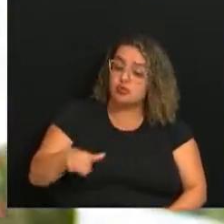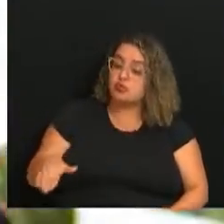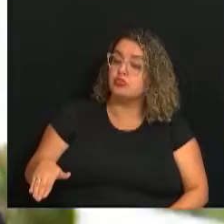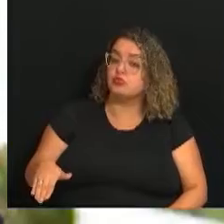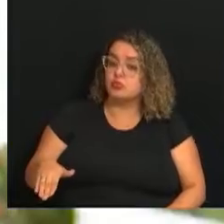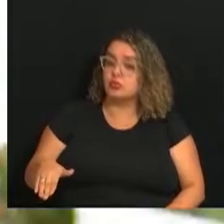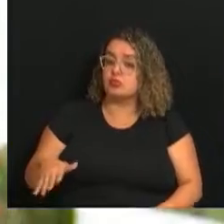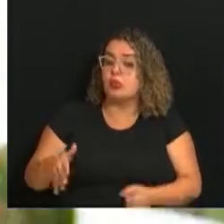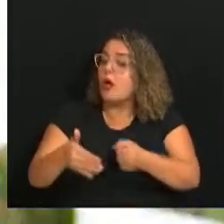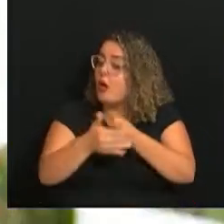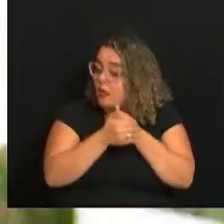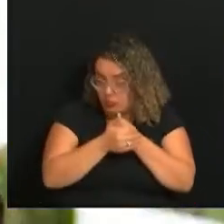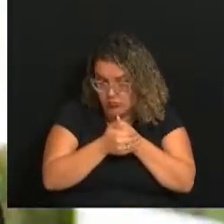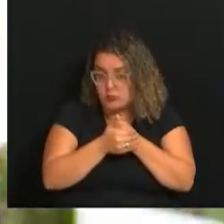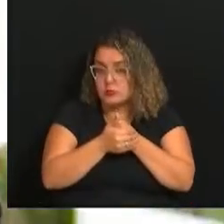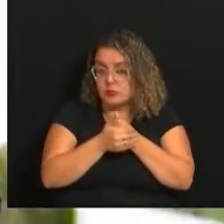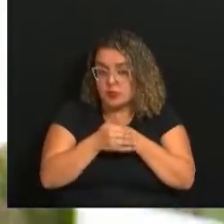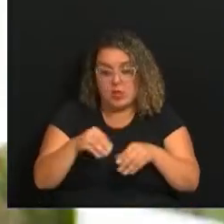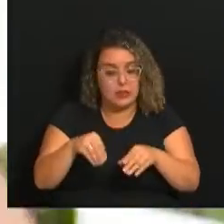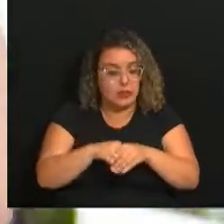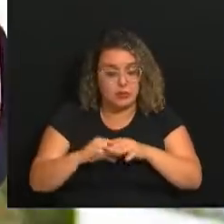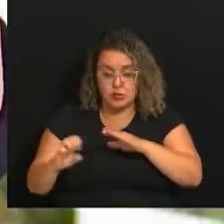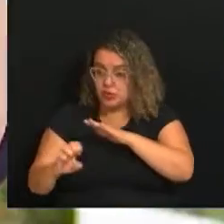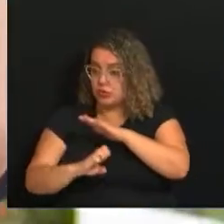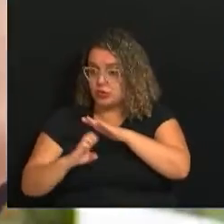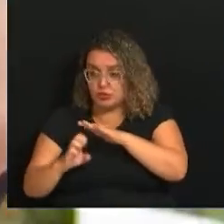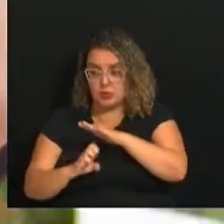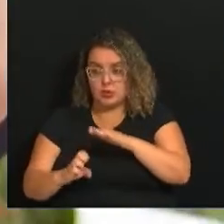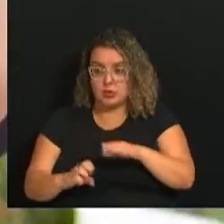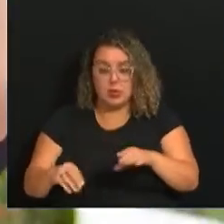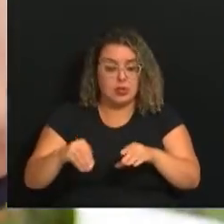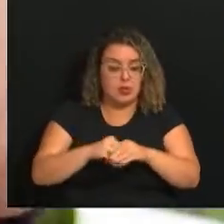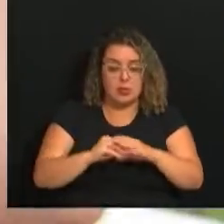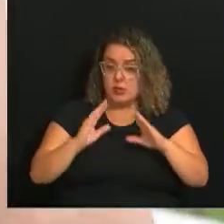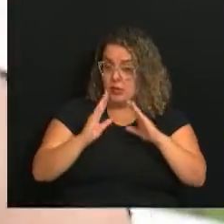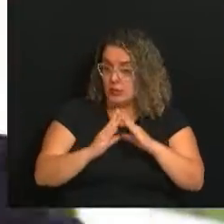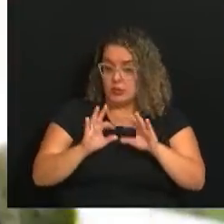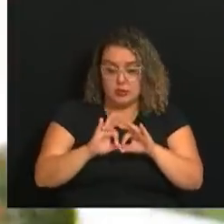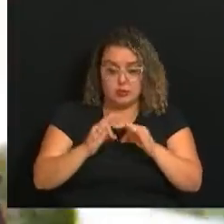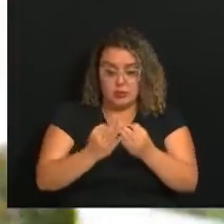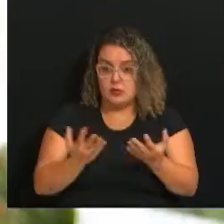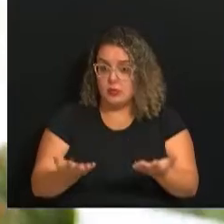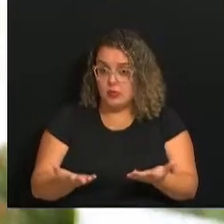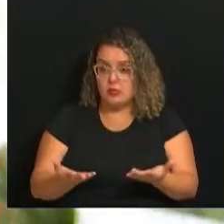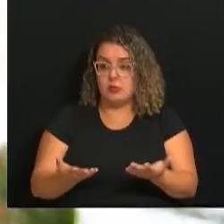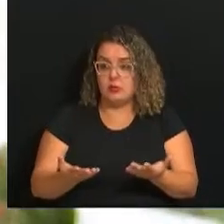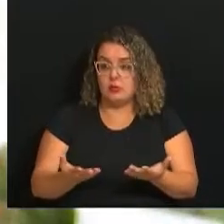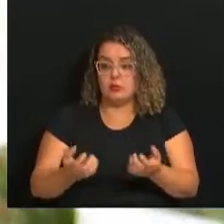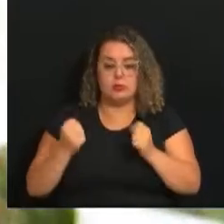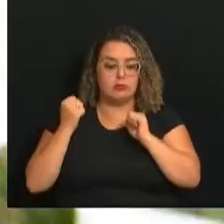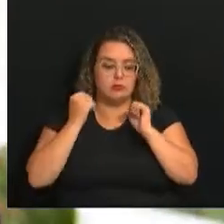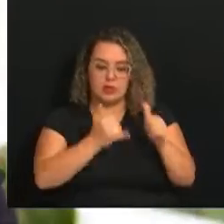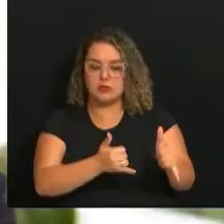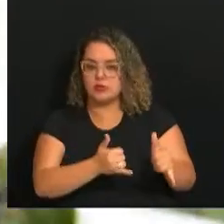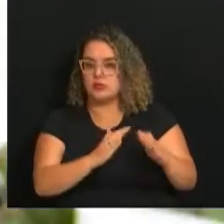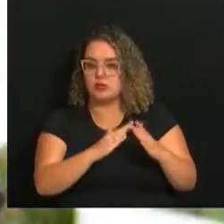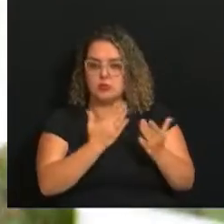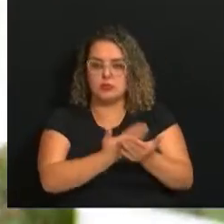a data deverá ser celebrada anualmente em 12 de junho. Esse é o Dia Mundial de Combate ao Trabalho